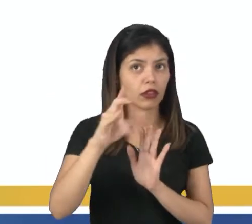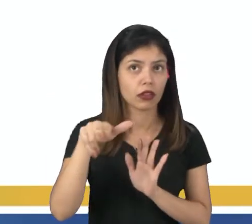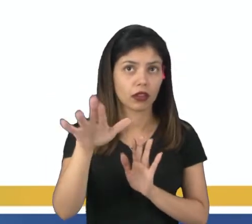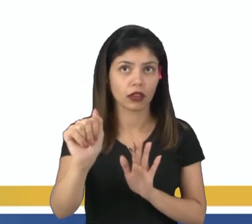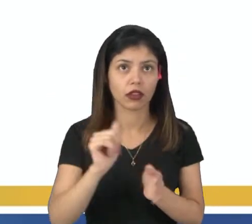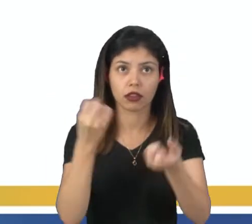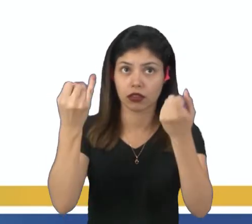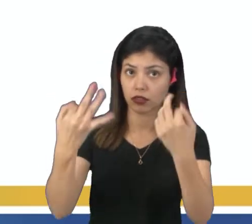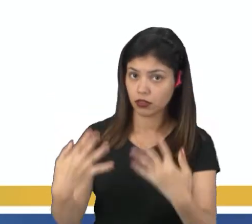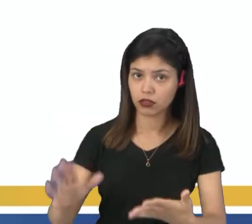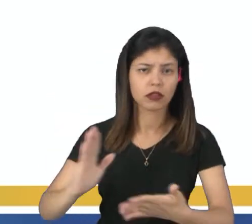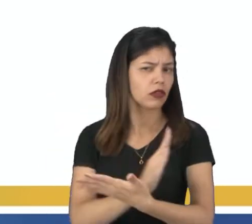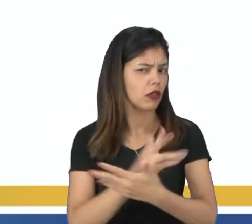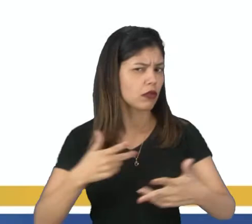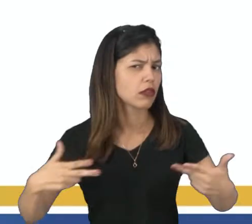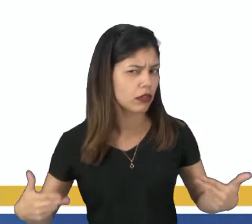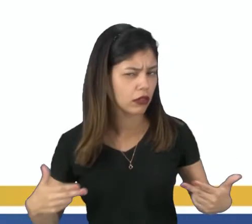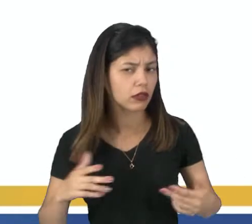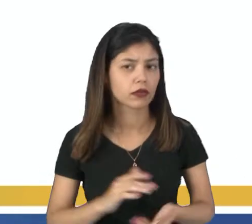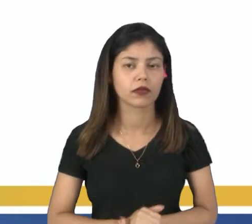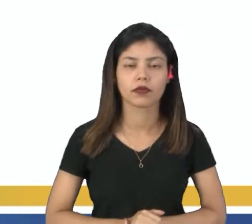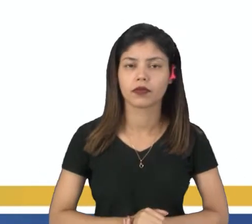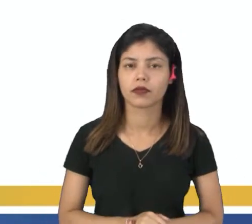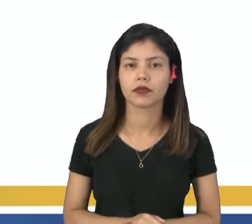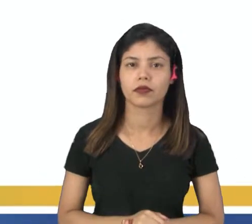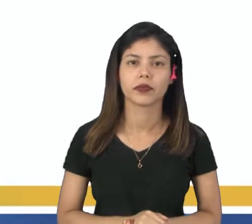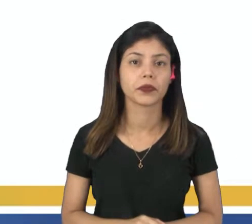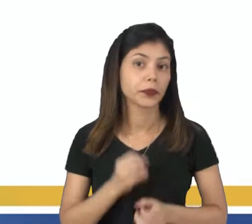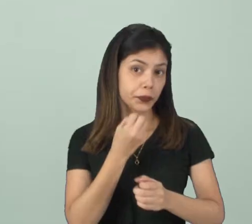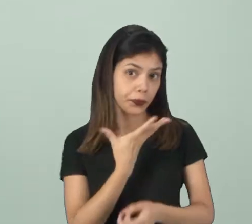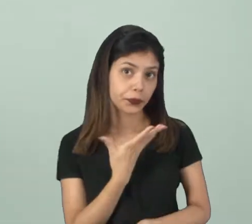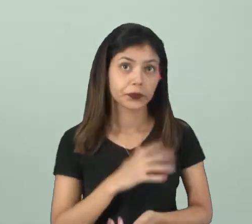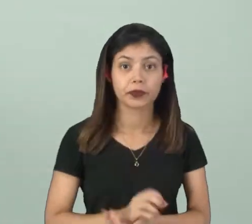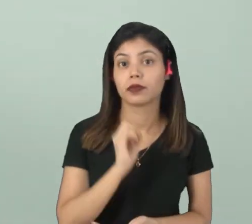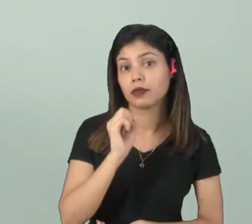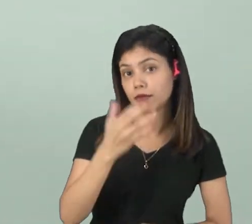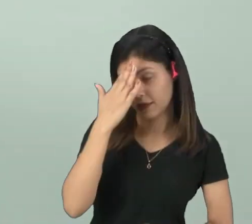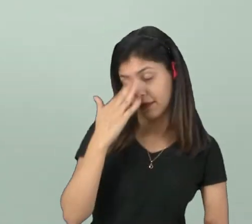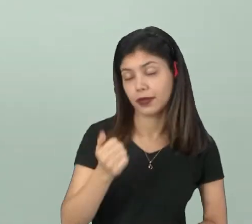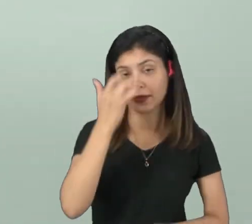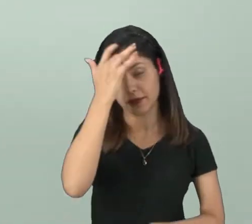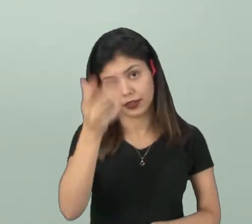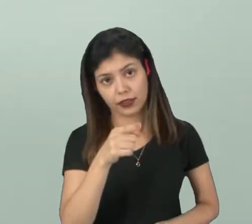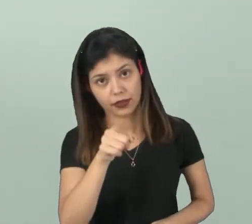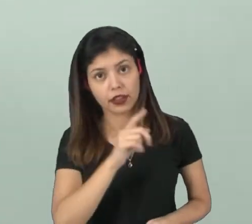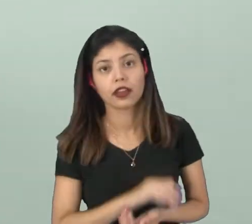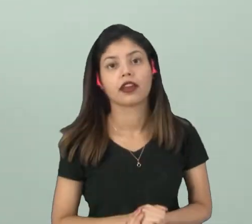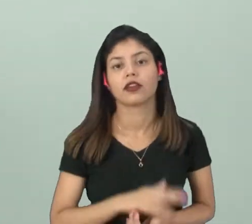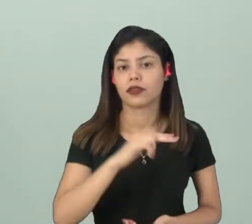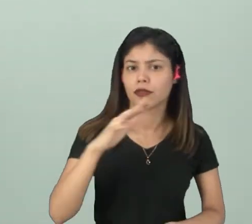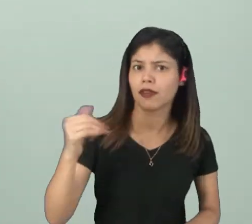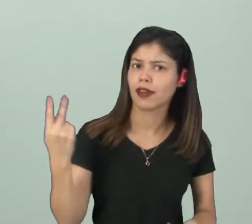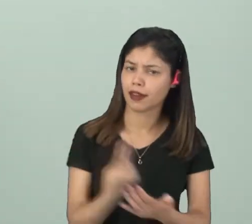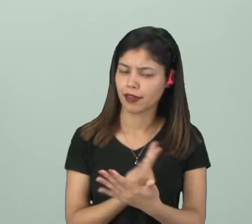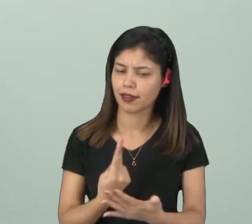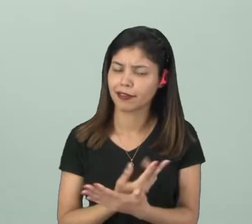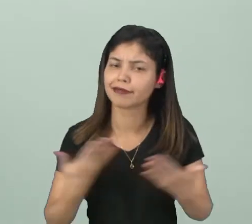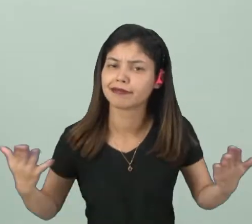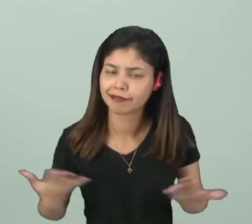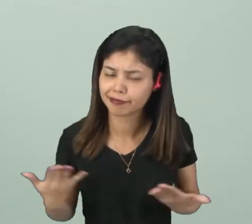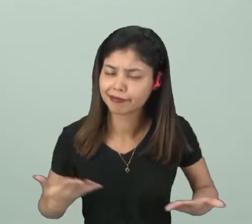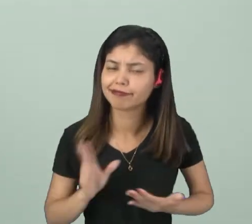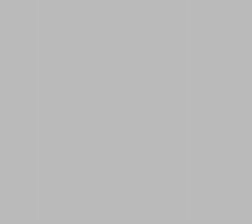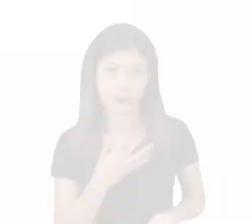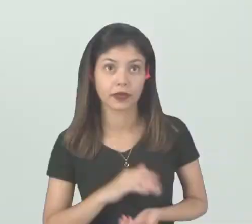Indica a causa ou explicação de alguma coisa. Bom, eu sei que é muito fácil, você jamais vai errar de